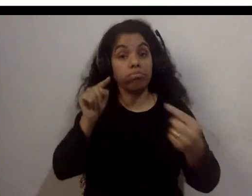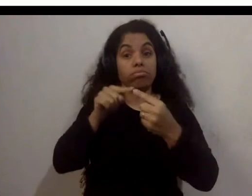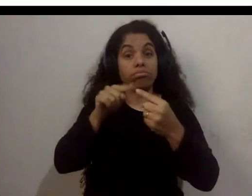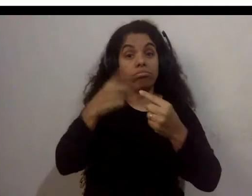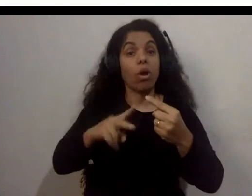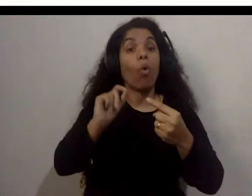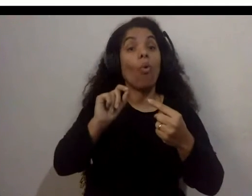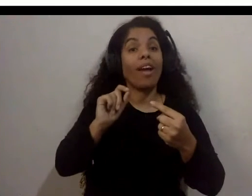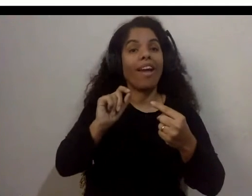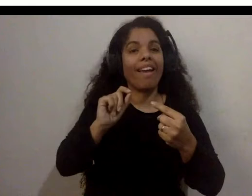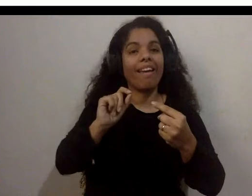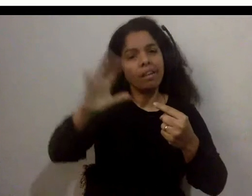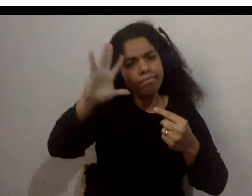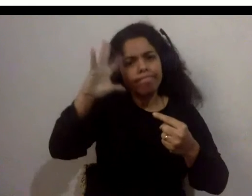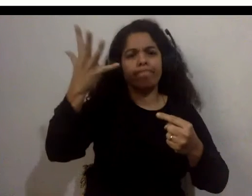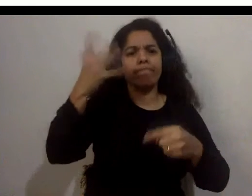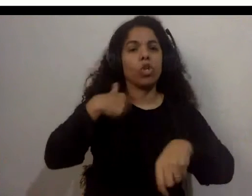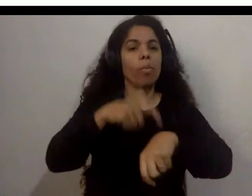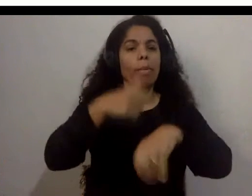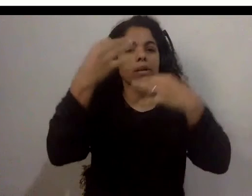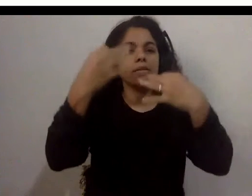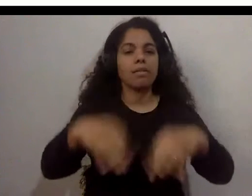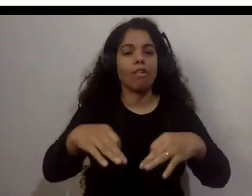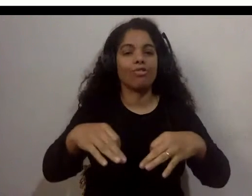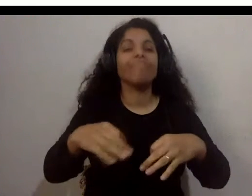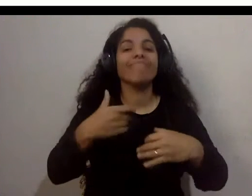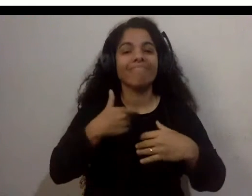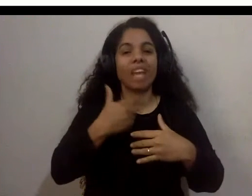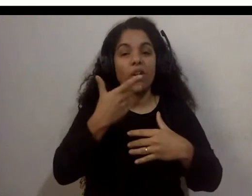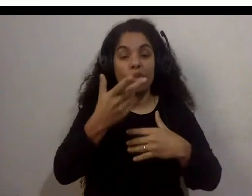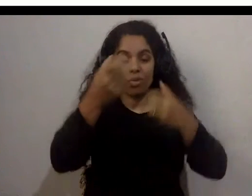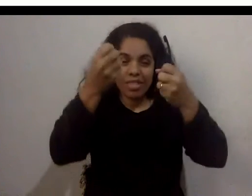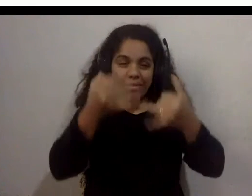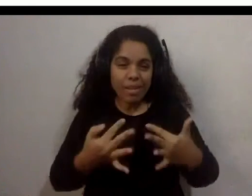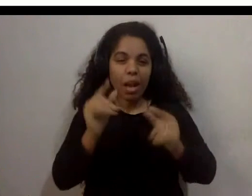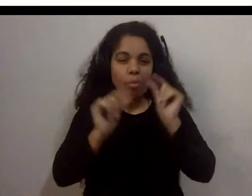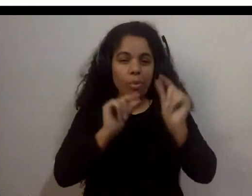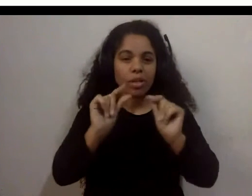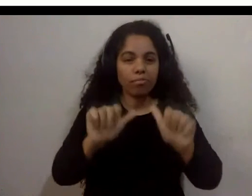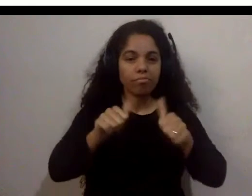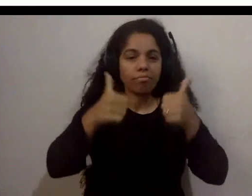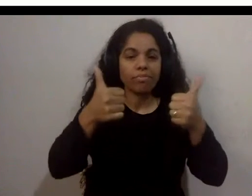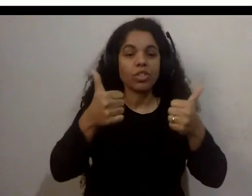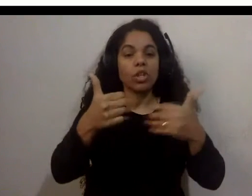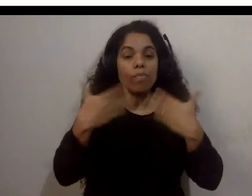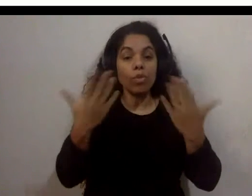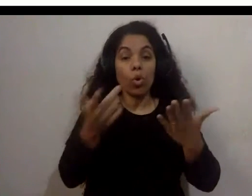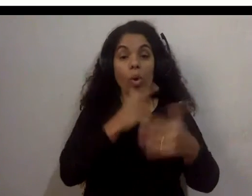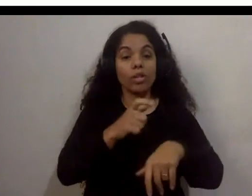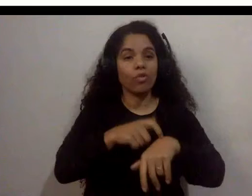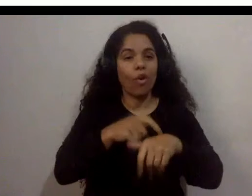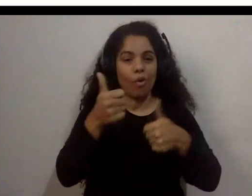objetivo é tomar decisões no momento certo. E eu vou explicar isso quando chegar a